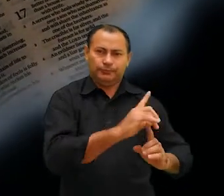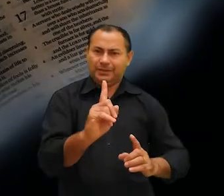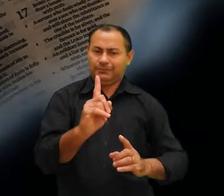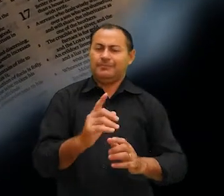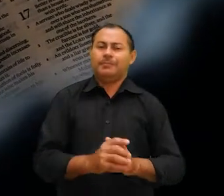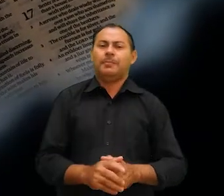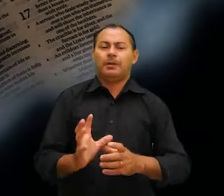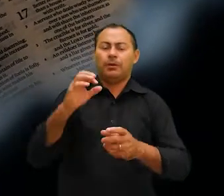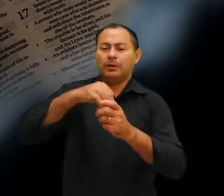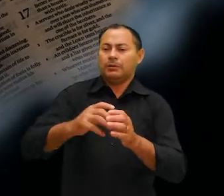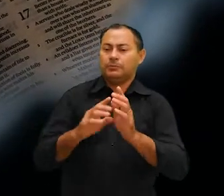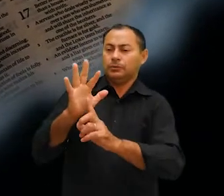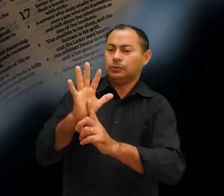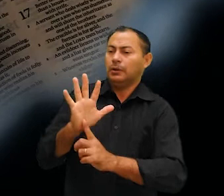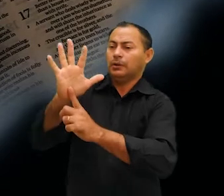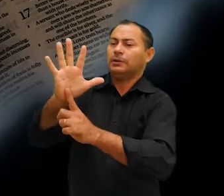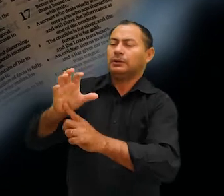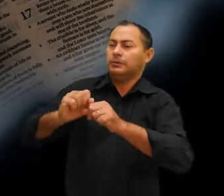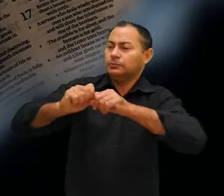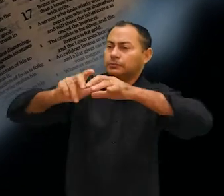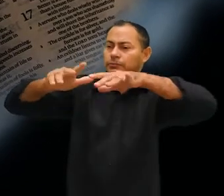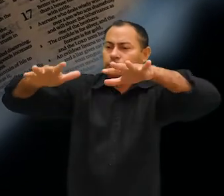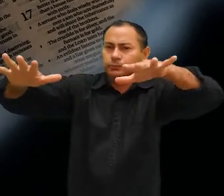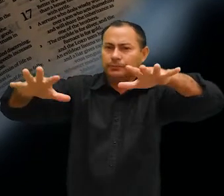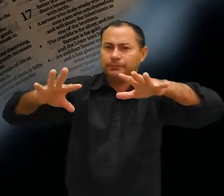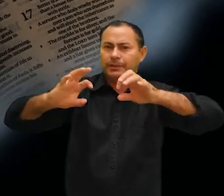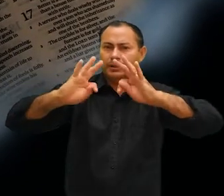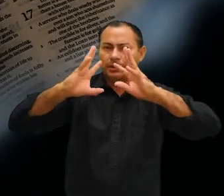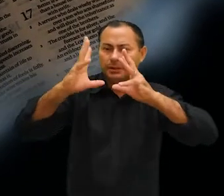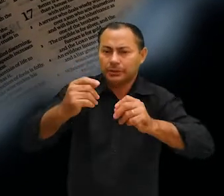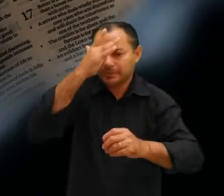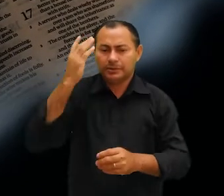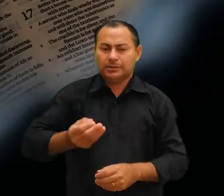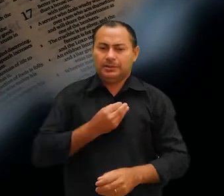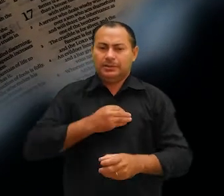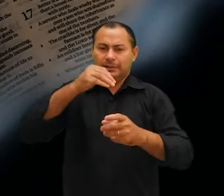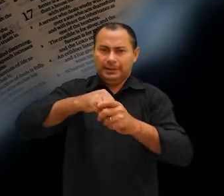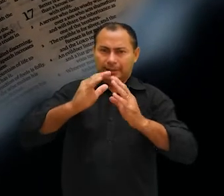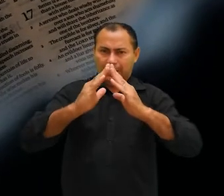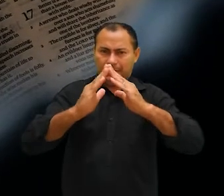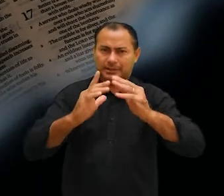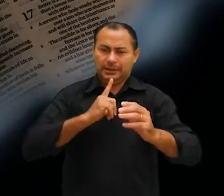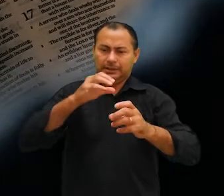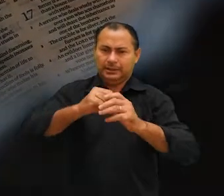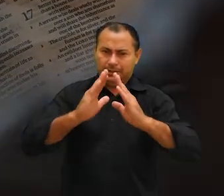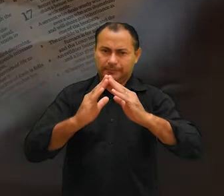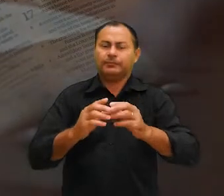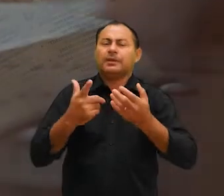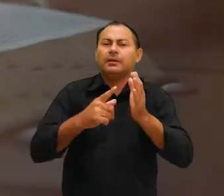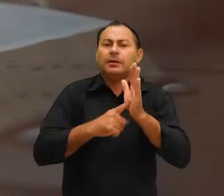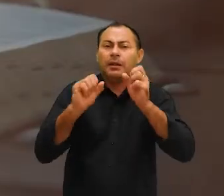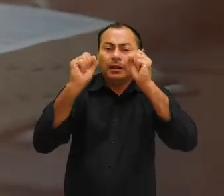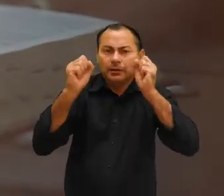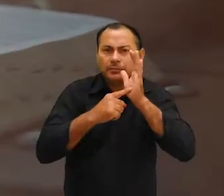ao contrário coloca no lugar apropriado e assim ilumina a todos os que estão na casa a